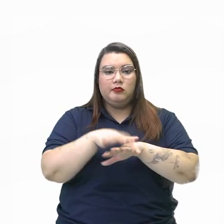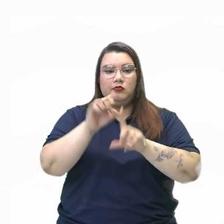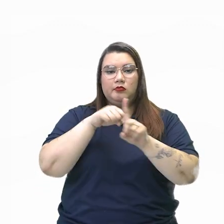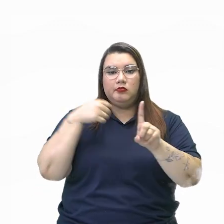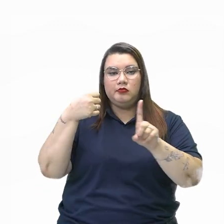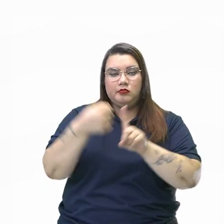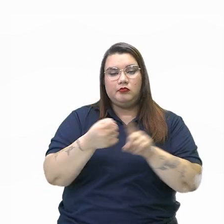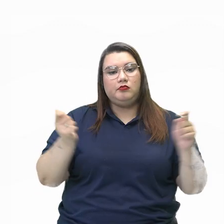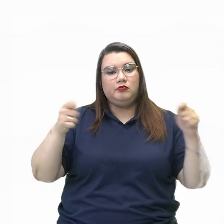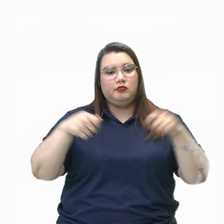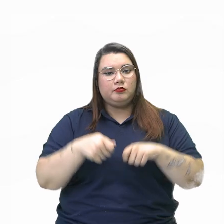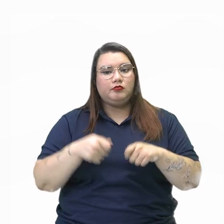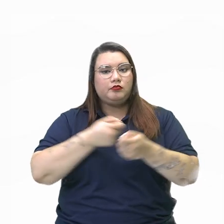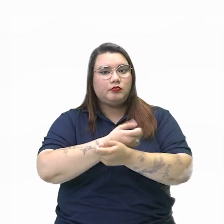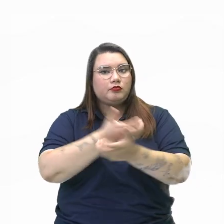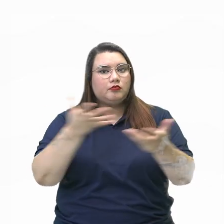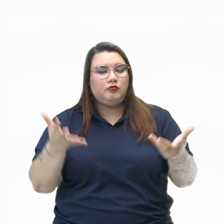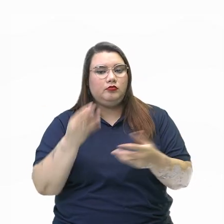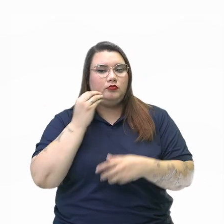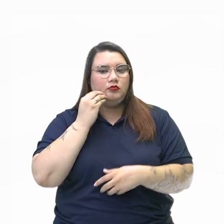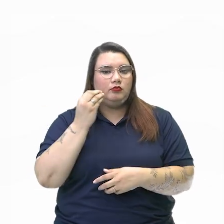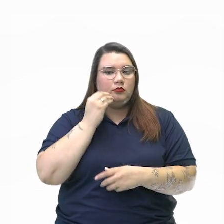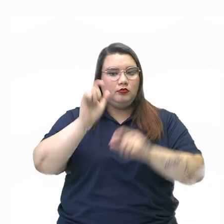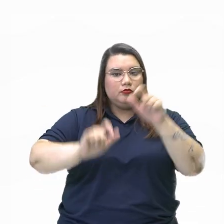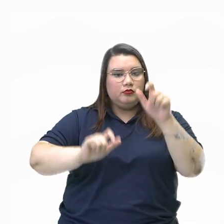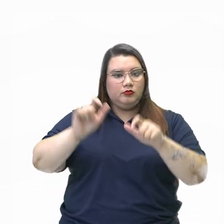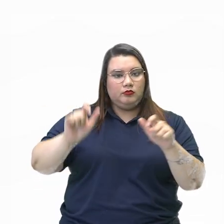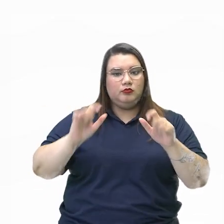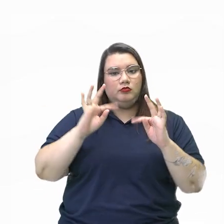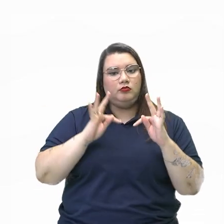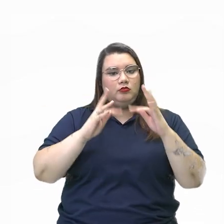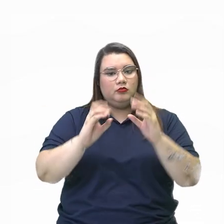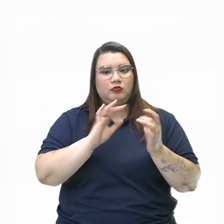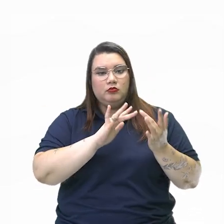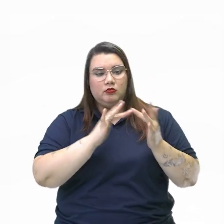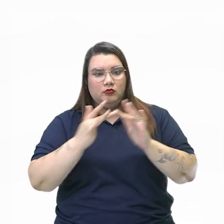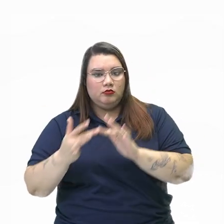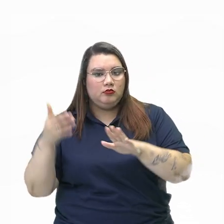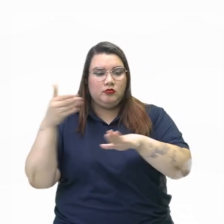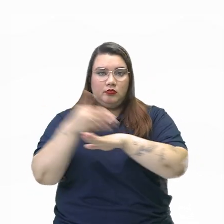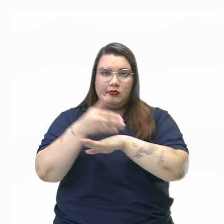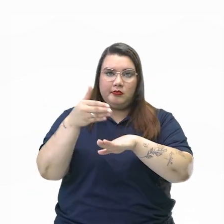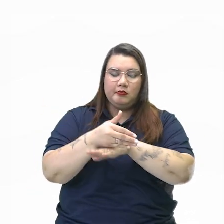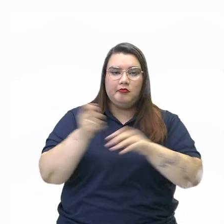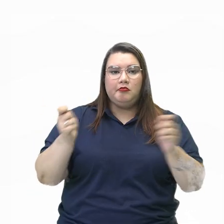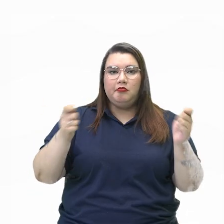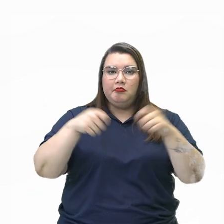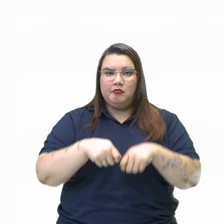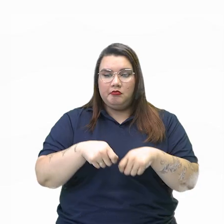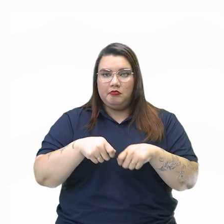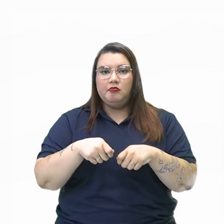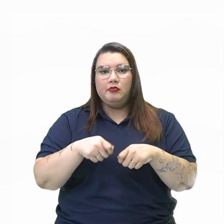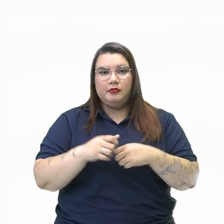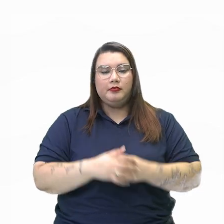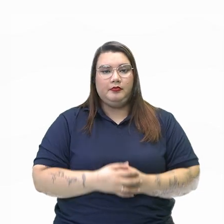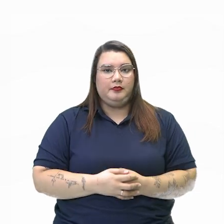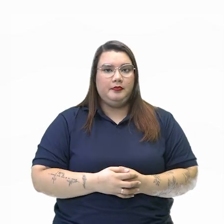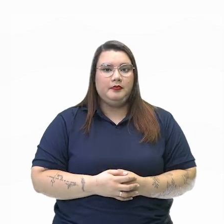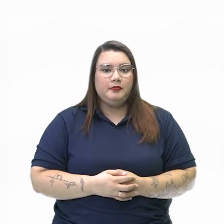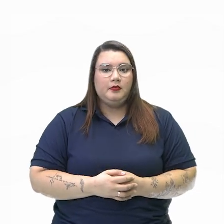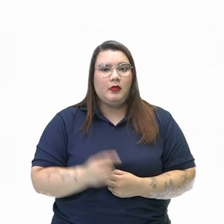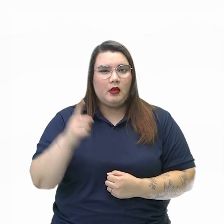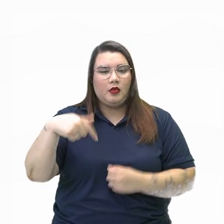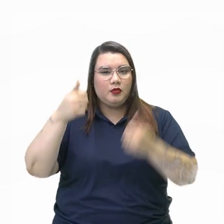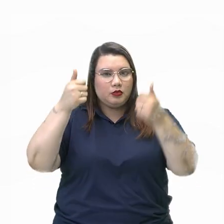social, proporcionando oportunidades para indivíduos de todos os contextos participarem e se destacarem, que é aquilo que eu falei